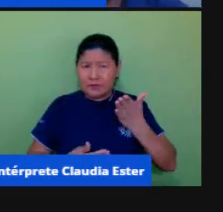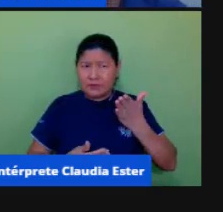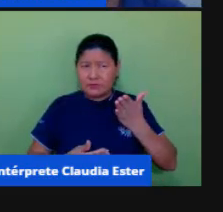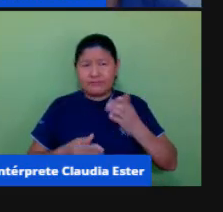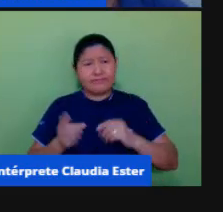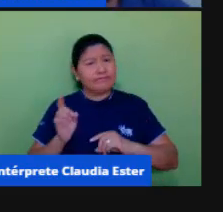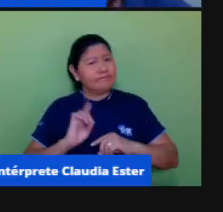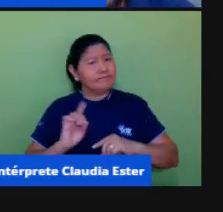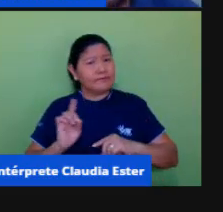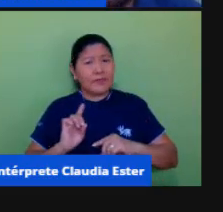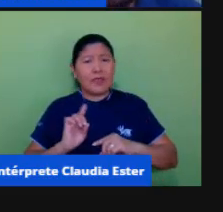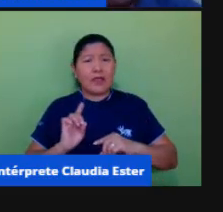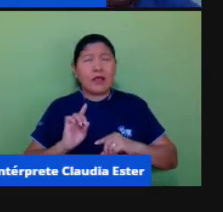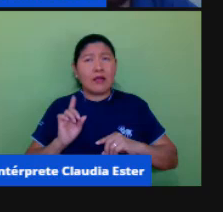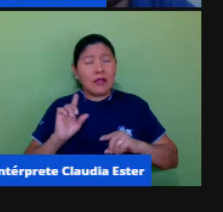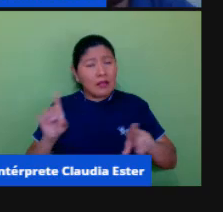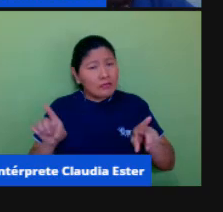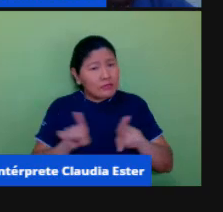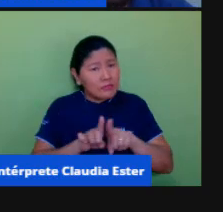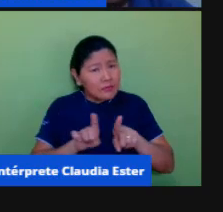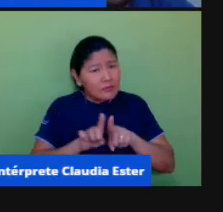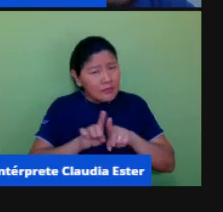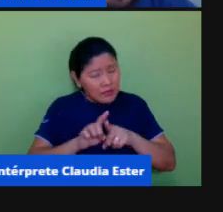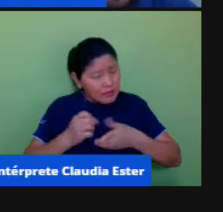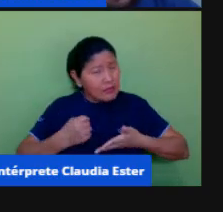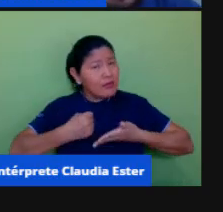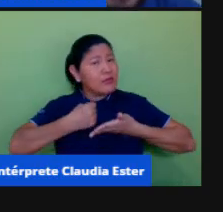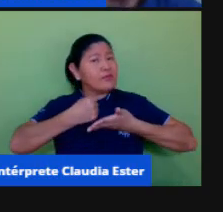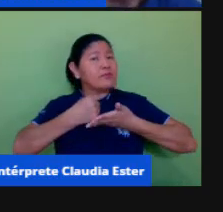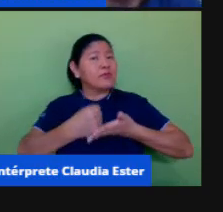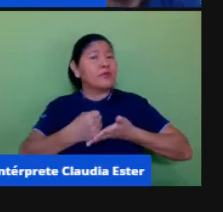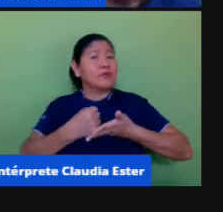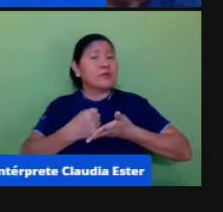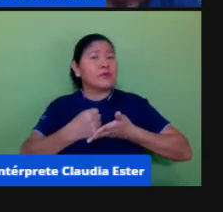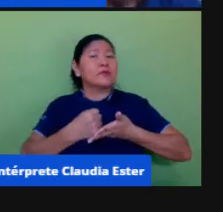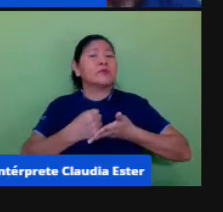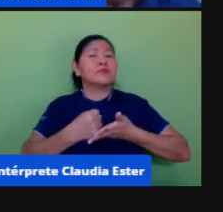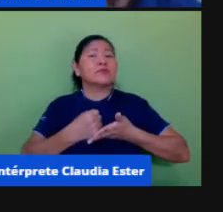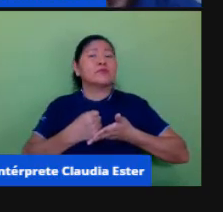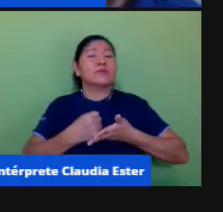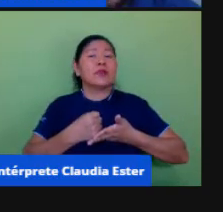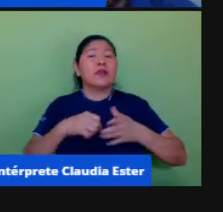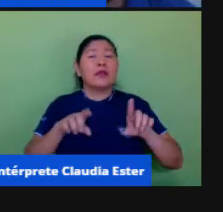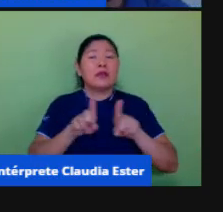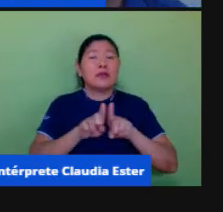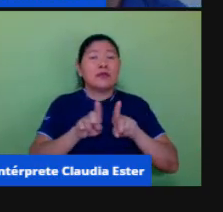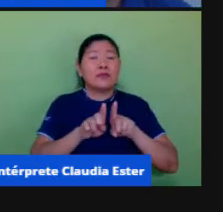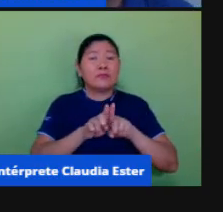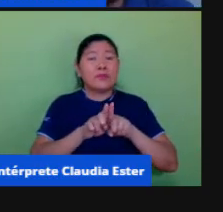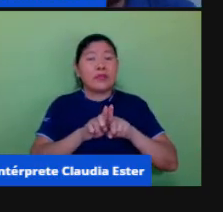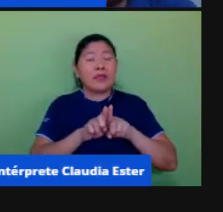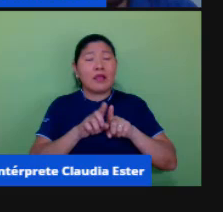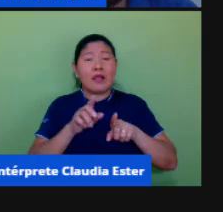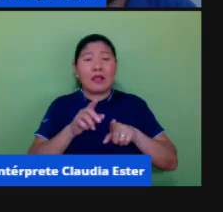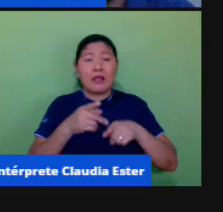também. Senso crítico, nós pedimos isso para os nossos alunos dioturnamente, né? Protagonismo, quer dizer,